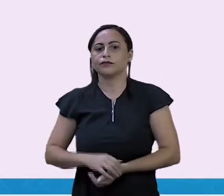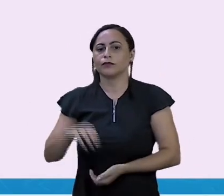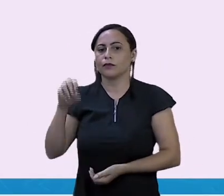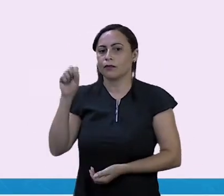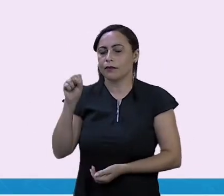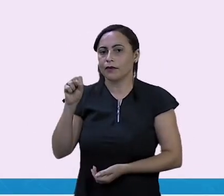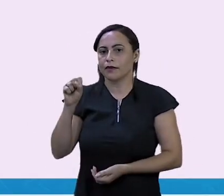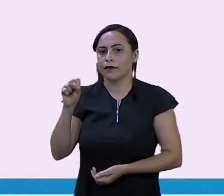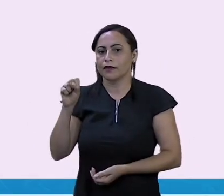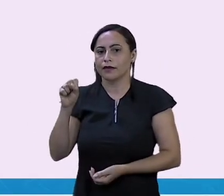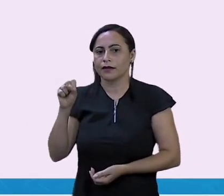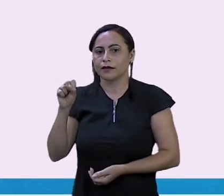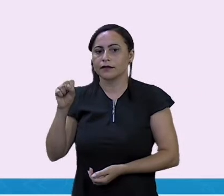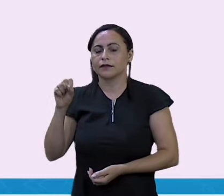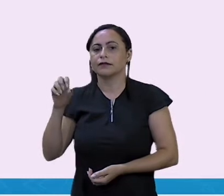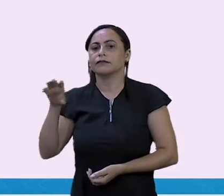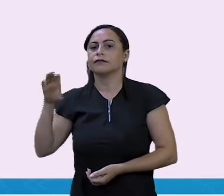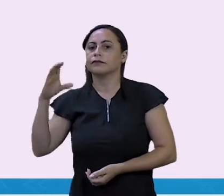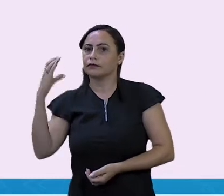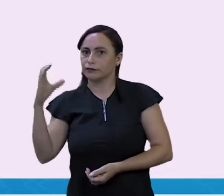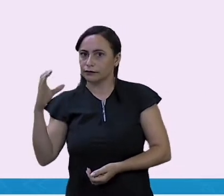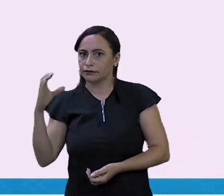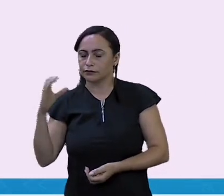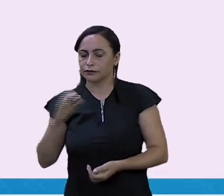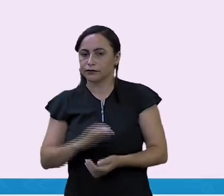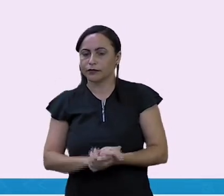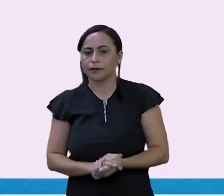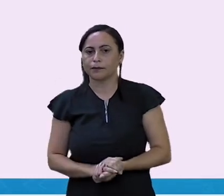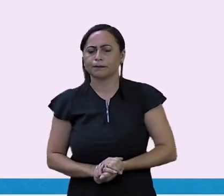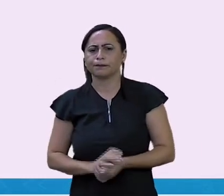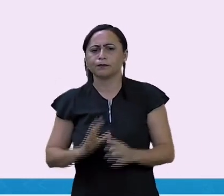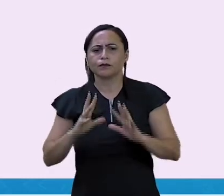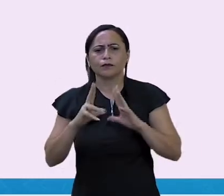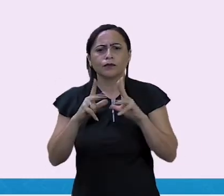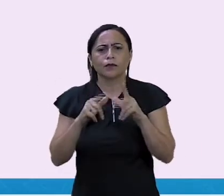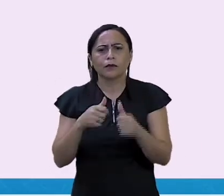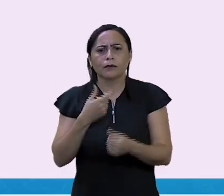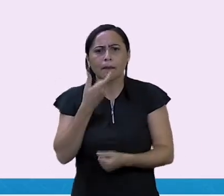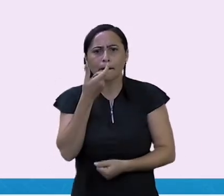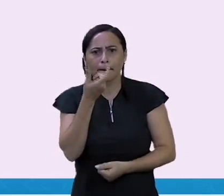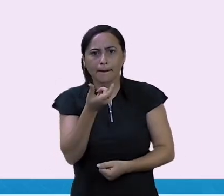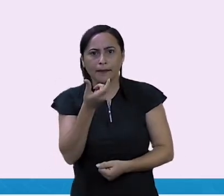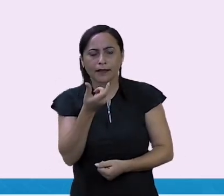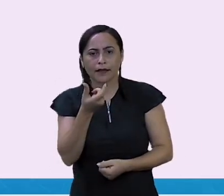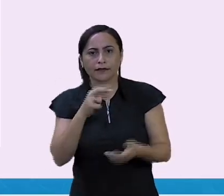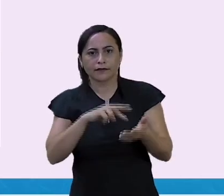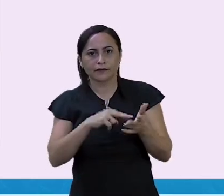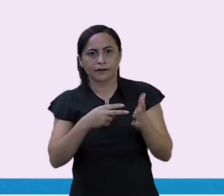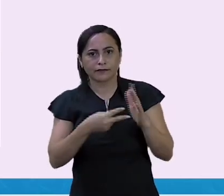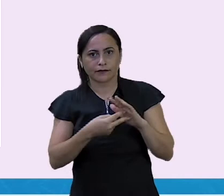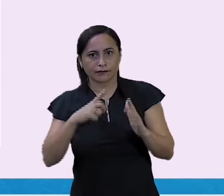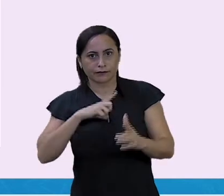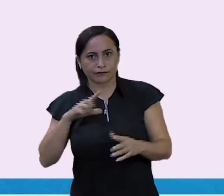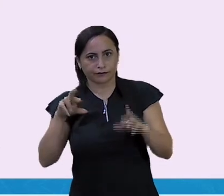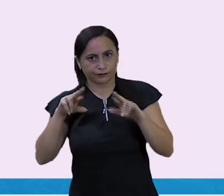são semelhantes na pronúncia têm um significado diferente. Vamos ver?